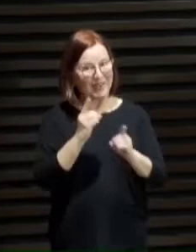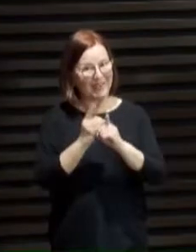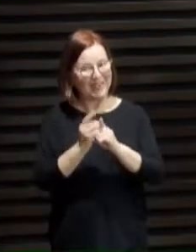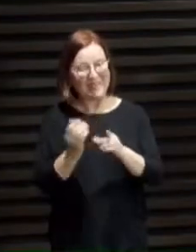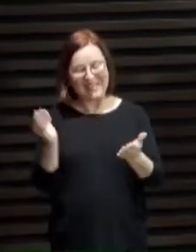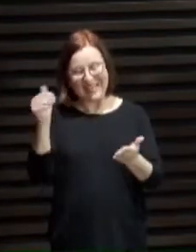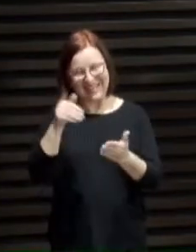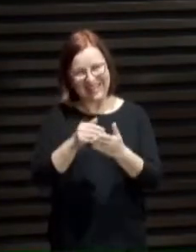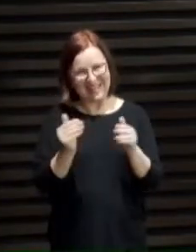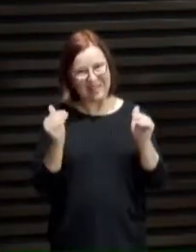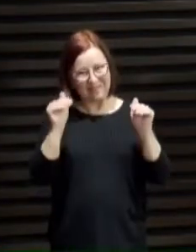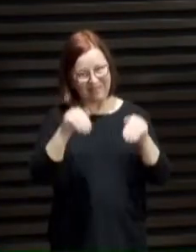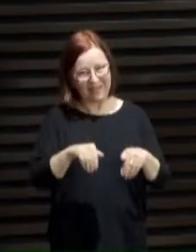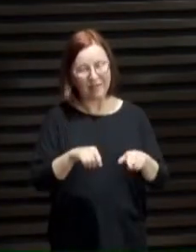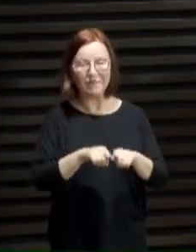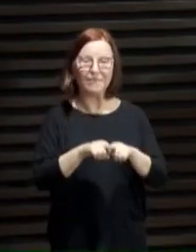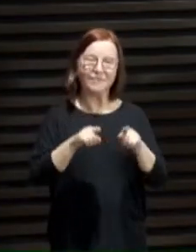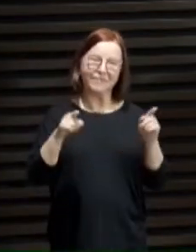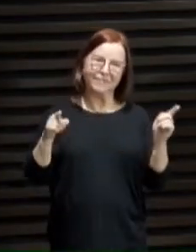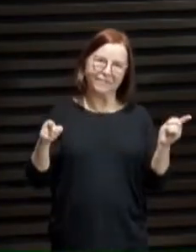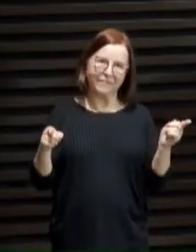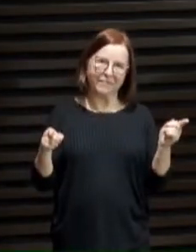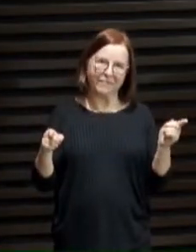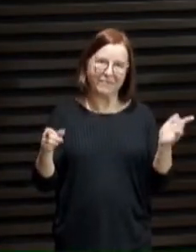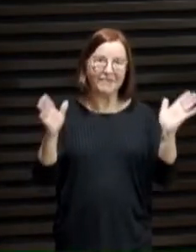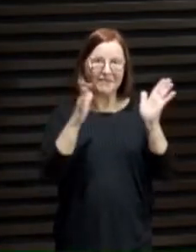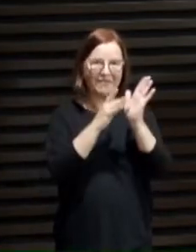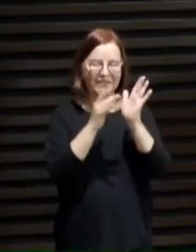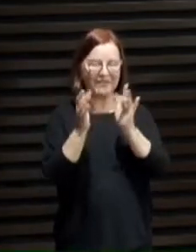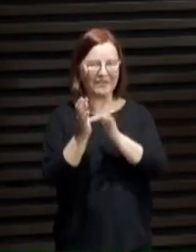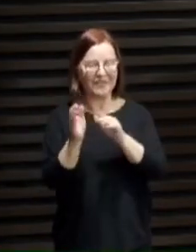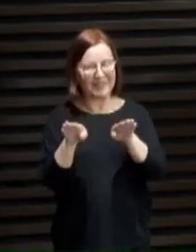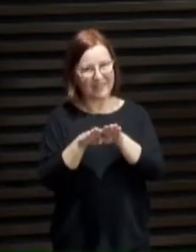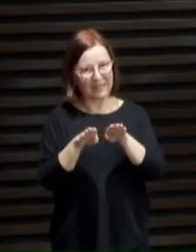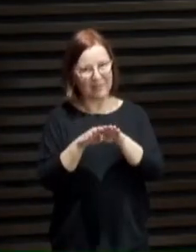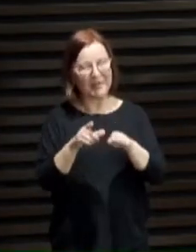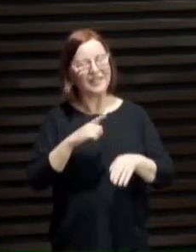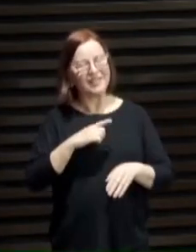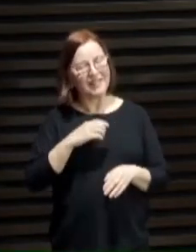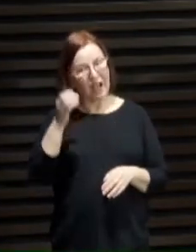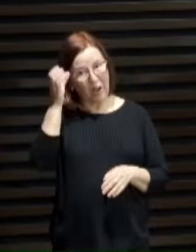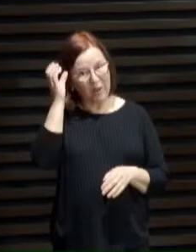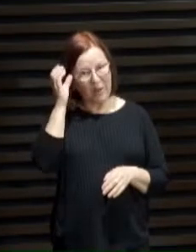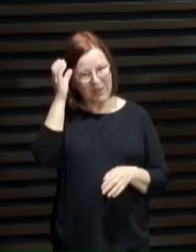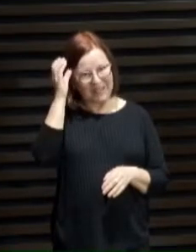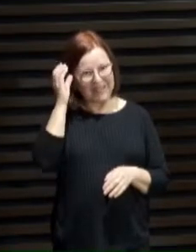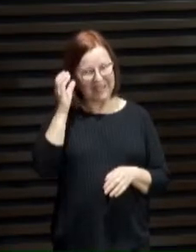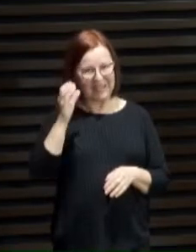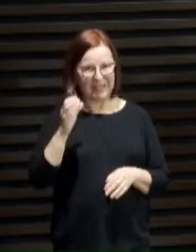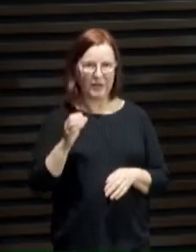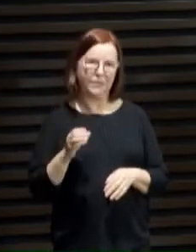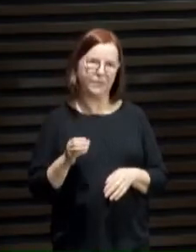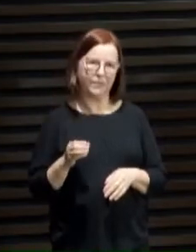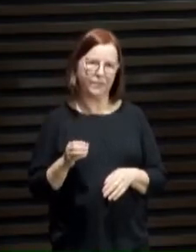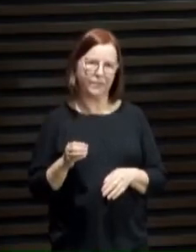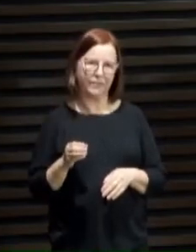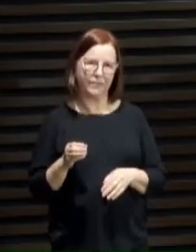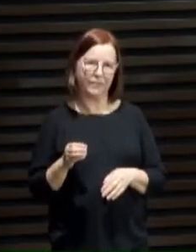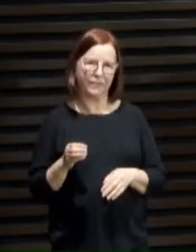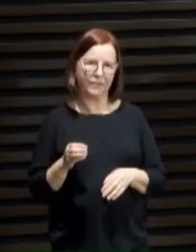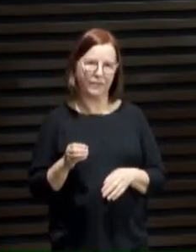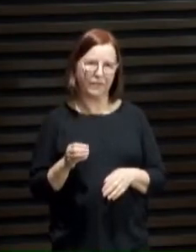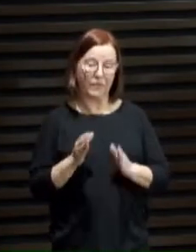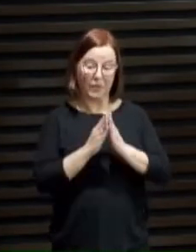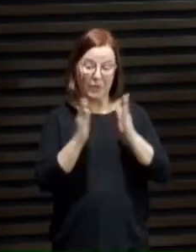fim. Mas Jesus também tinha consciência de que durante a